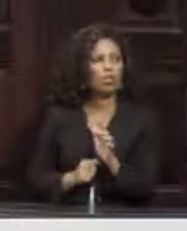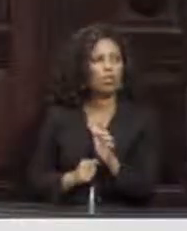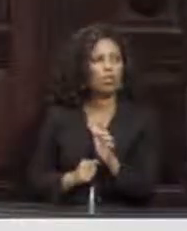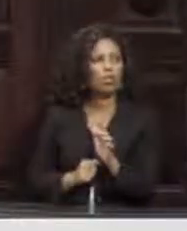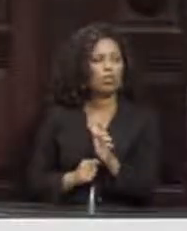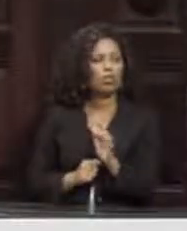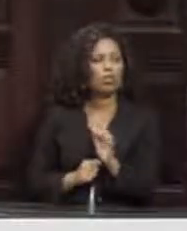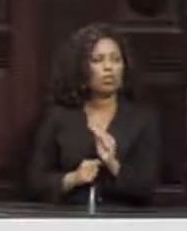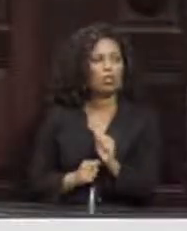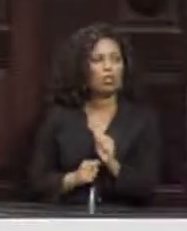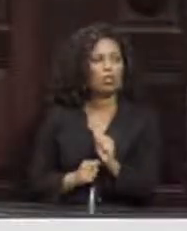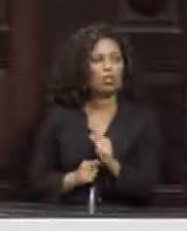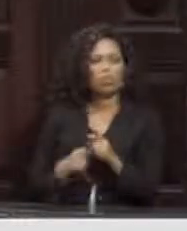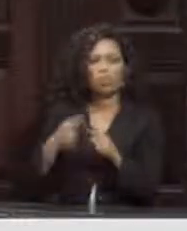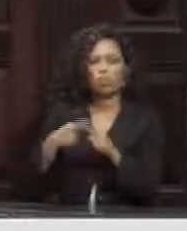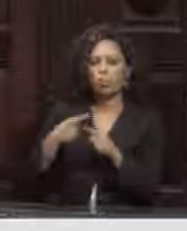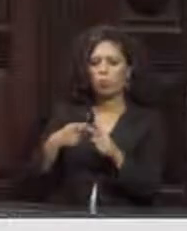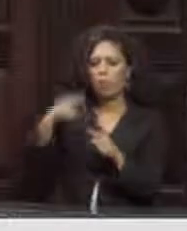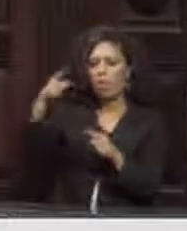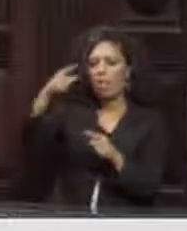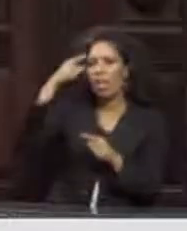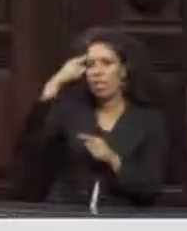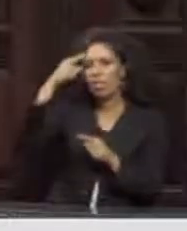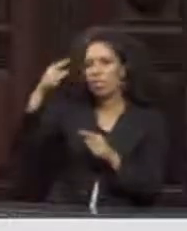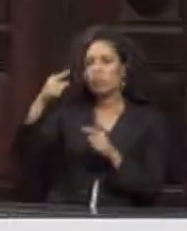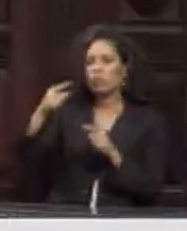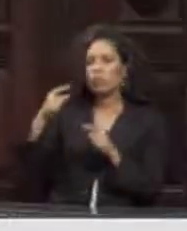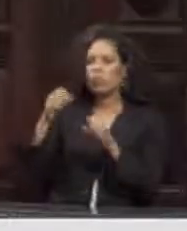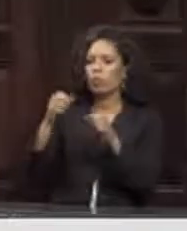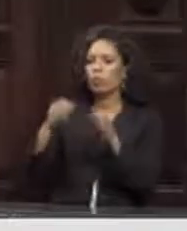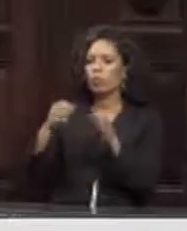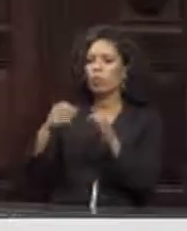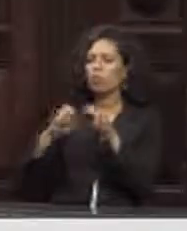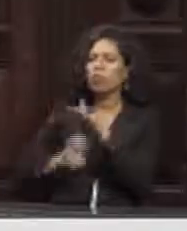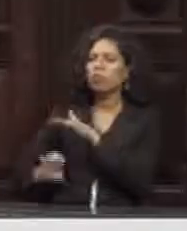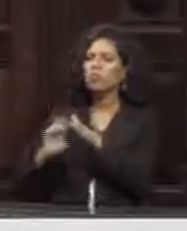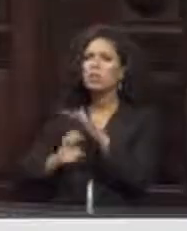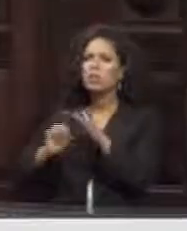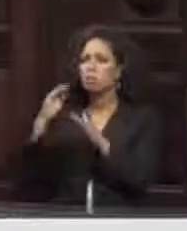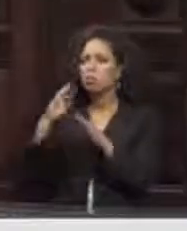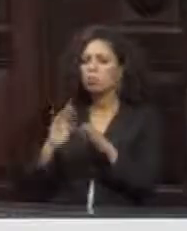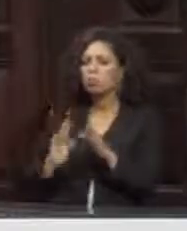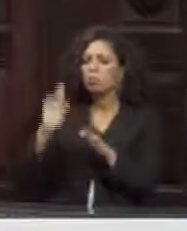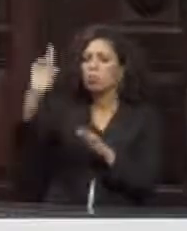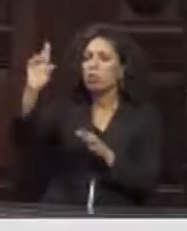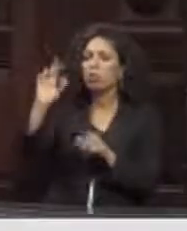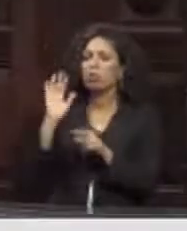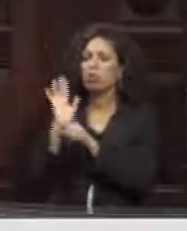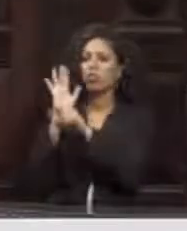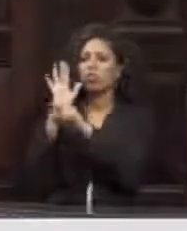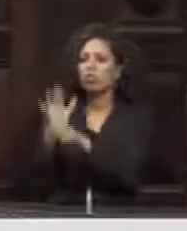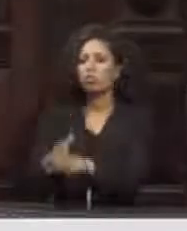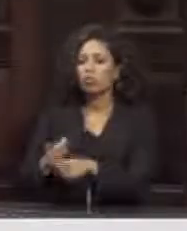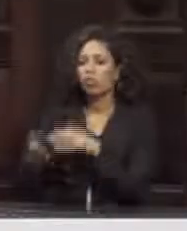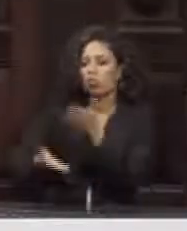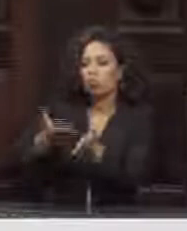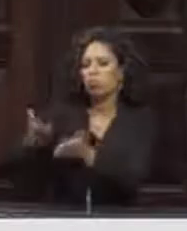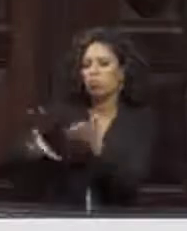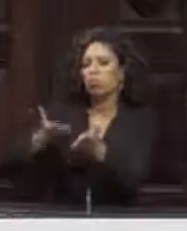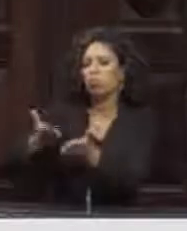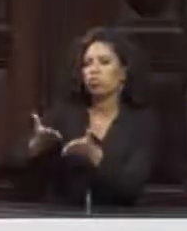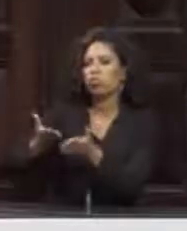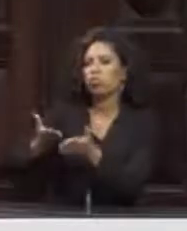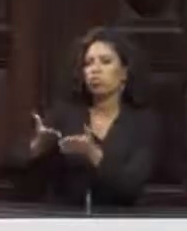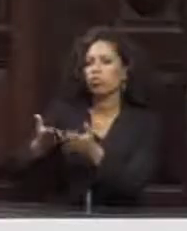segurança do Palácio Guanabara. Lá está assim: como gansos romanos, do alto